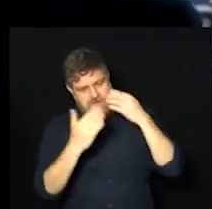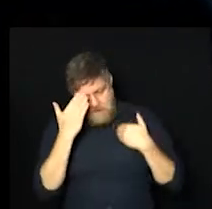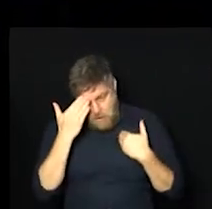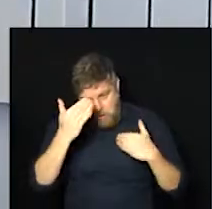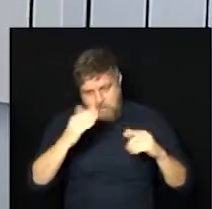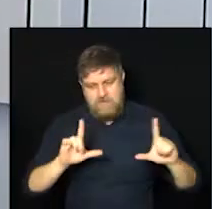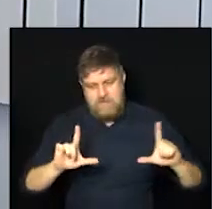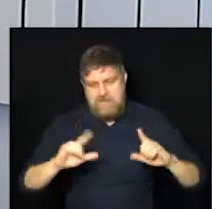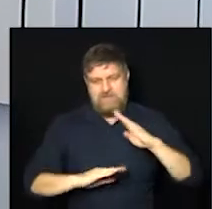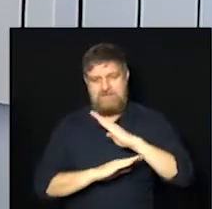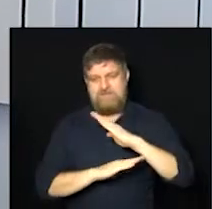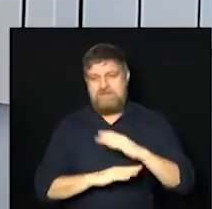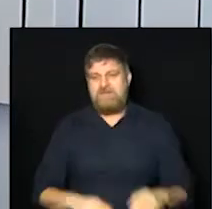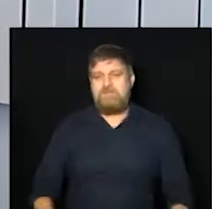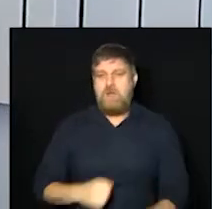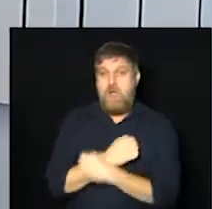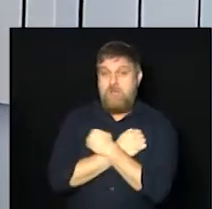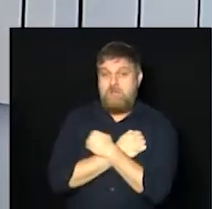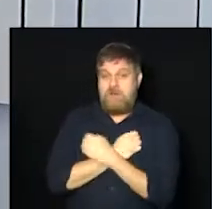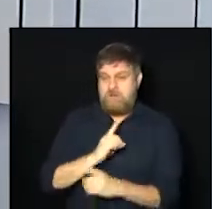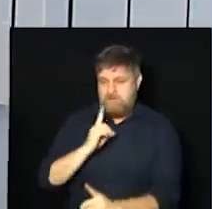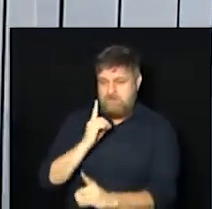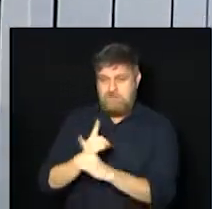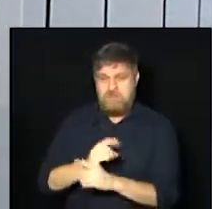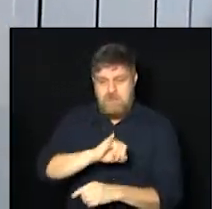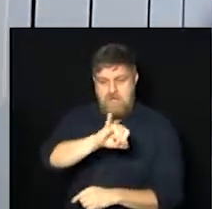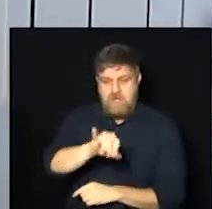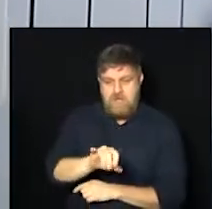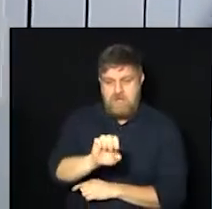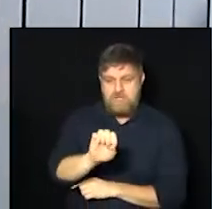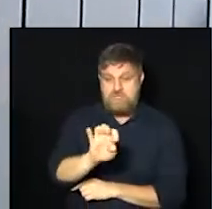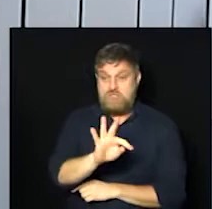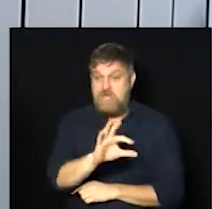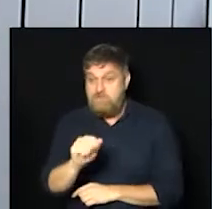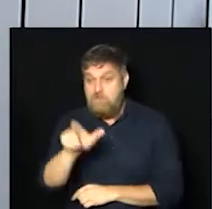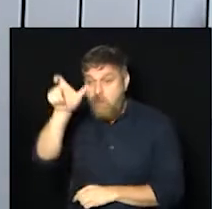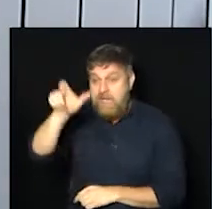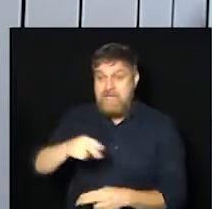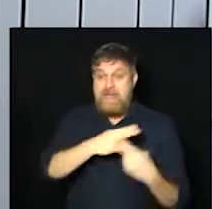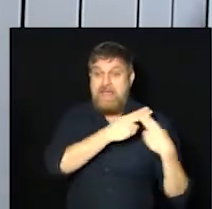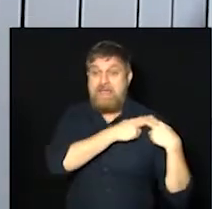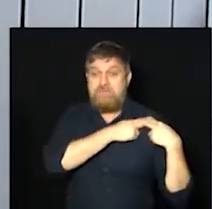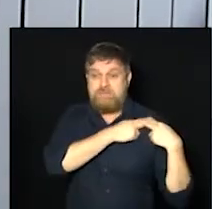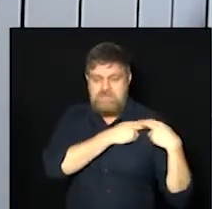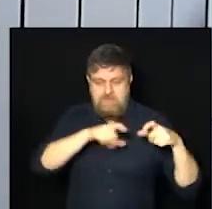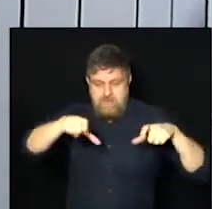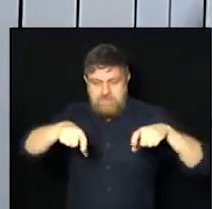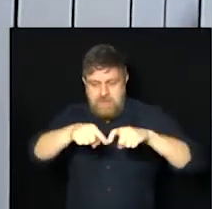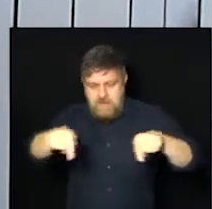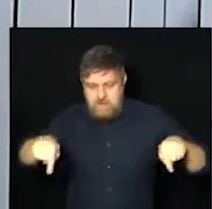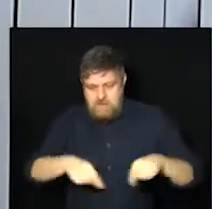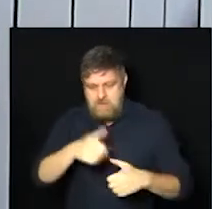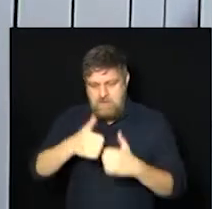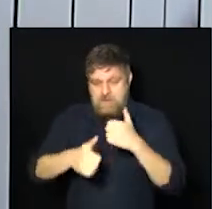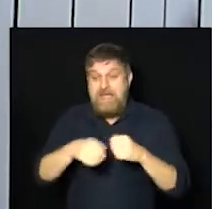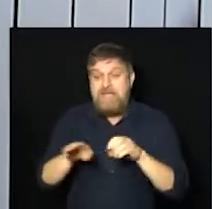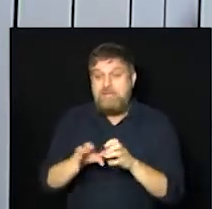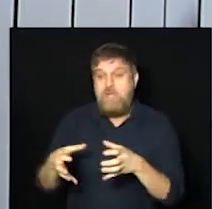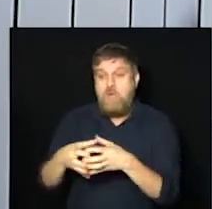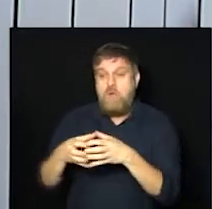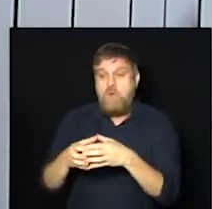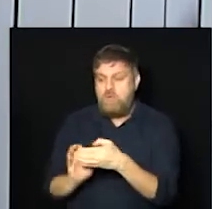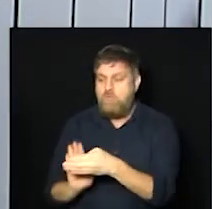vocês aí. Abraço e até a próxima. O Jeffo, ele que é presidente da Liga Paulista de Futsal e também do Pulo do Gato aqui